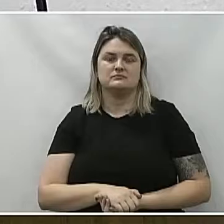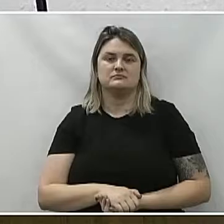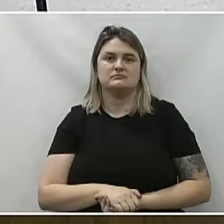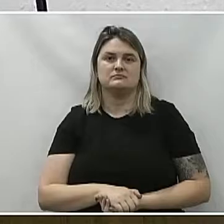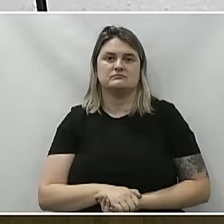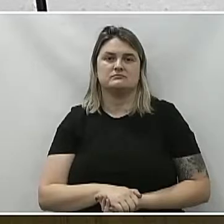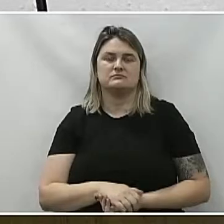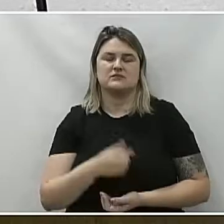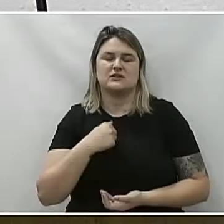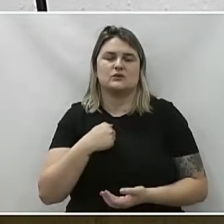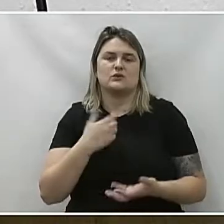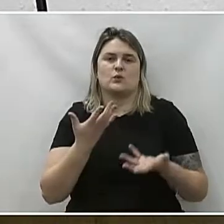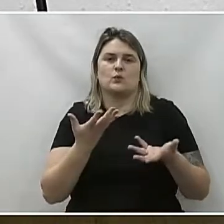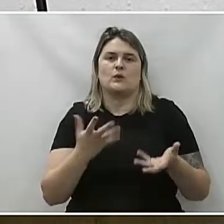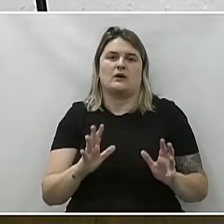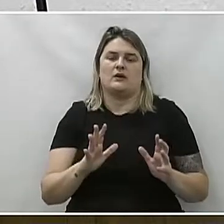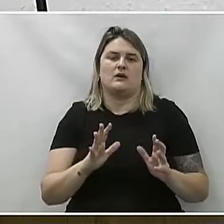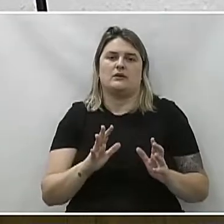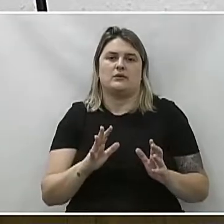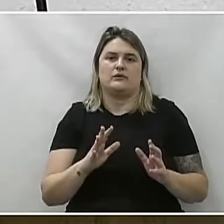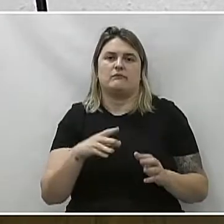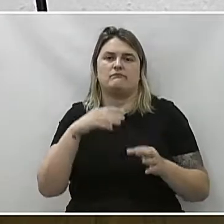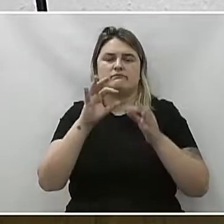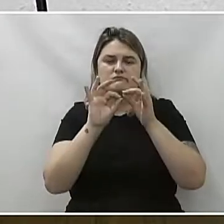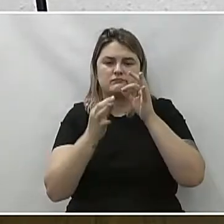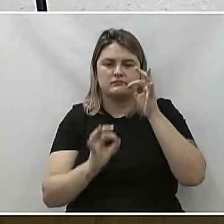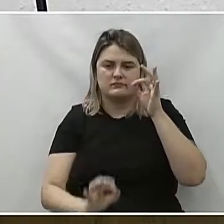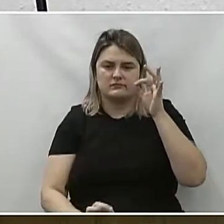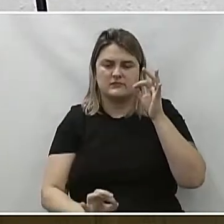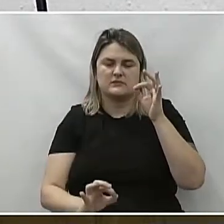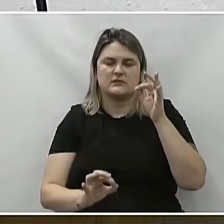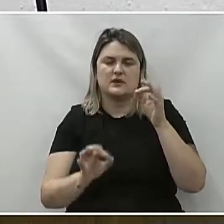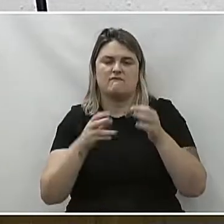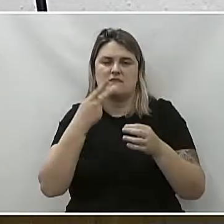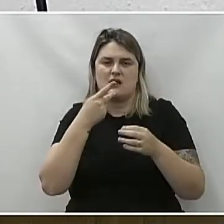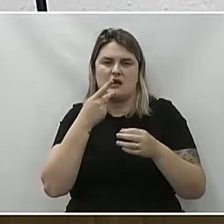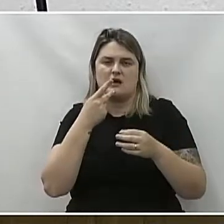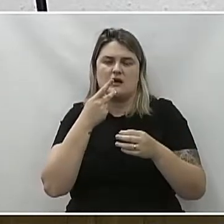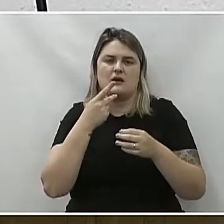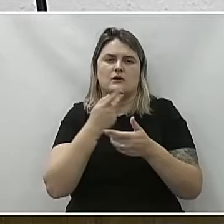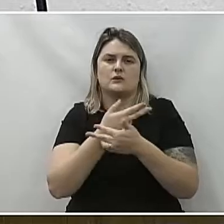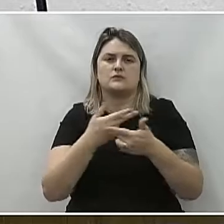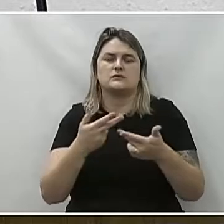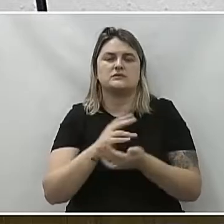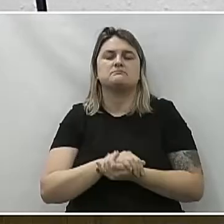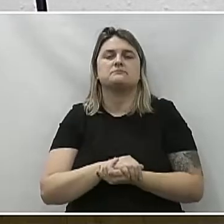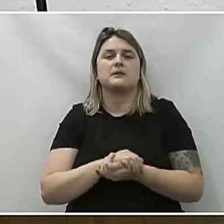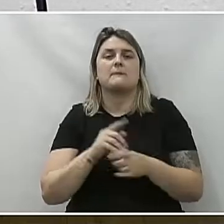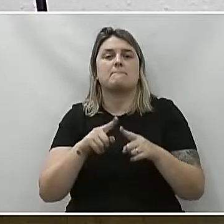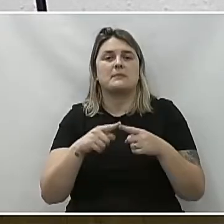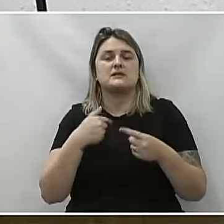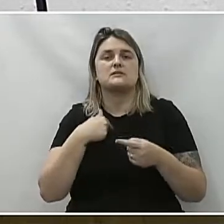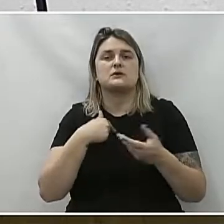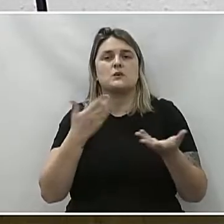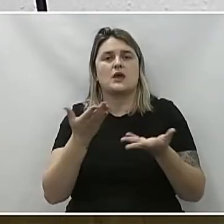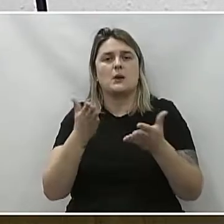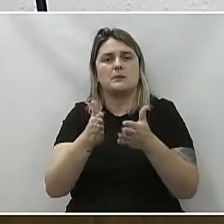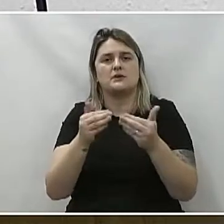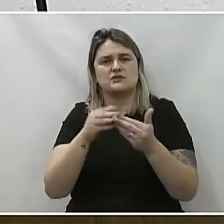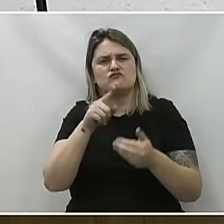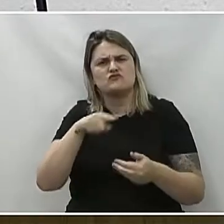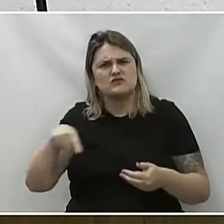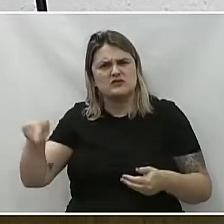Eu não quero me prolongar demais aqui com tudo que eu tenho para falar, mas eu vim dizer para